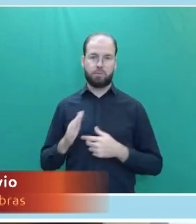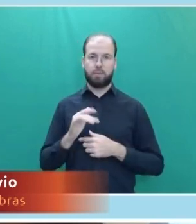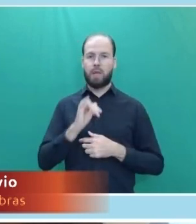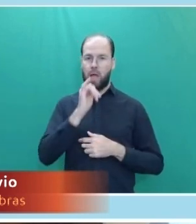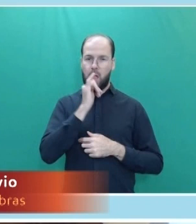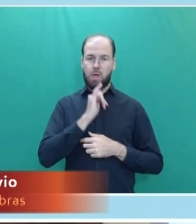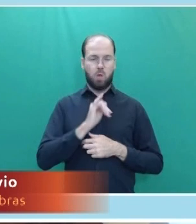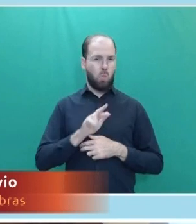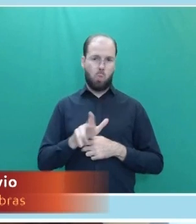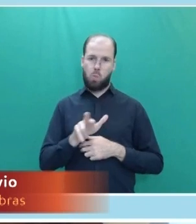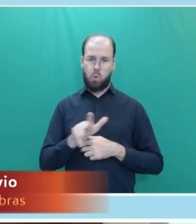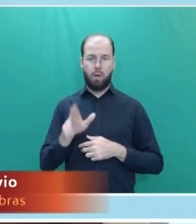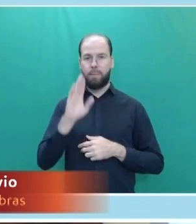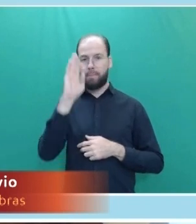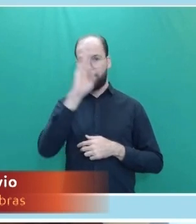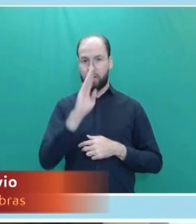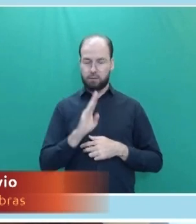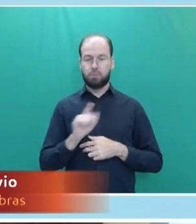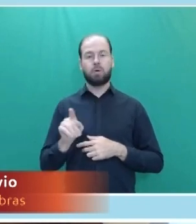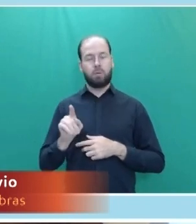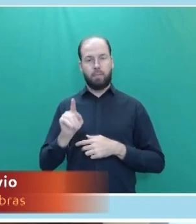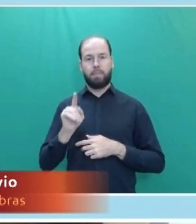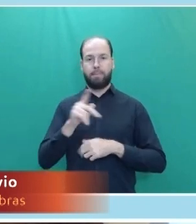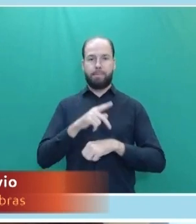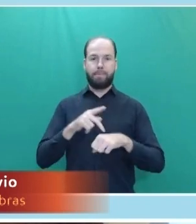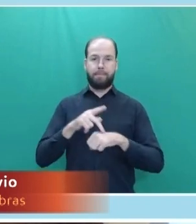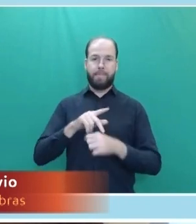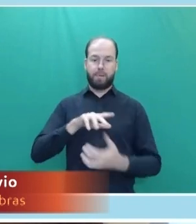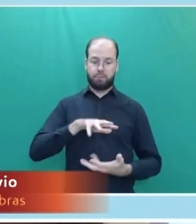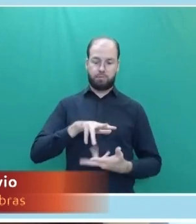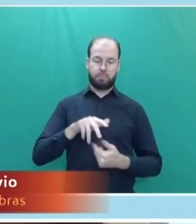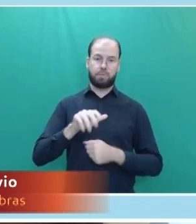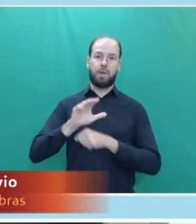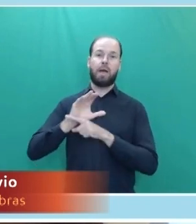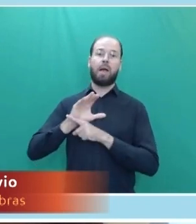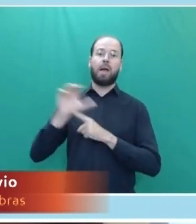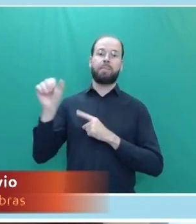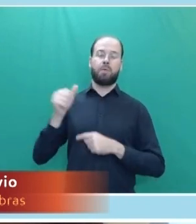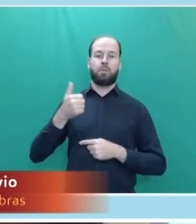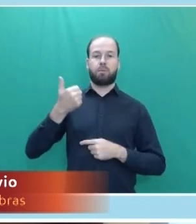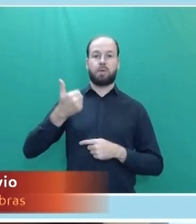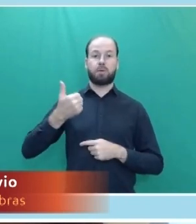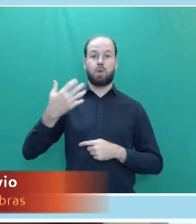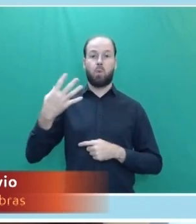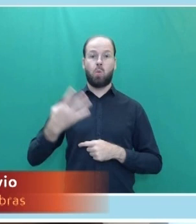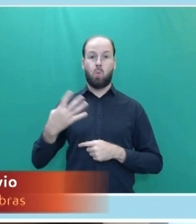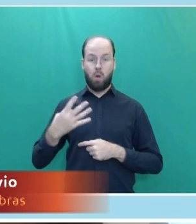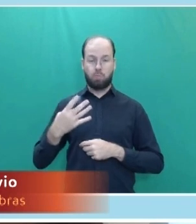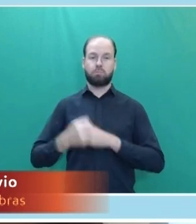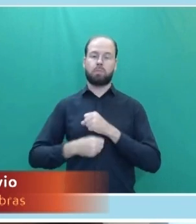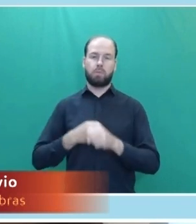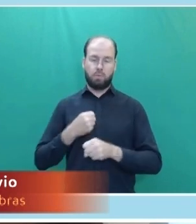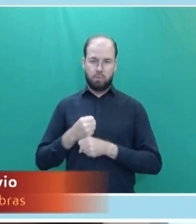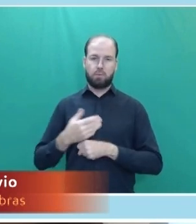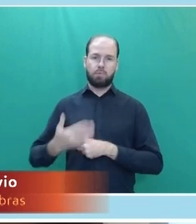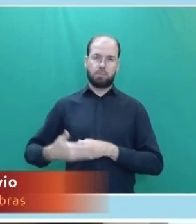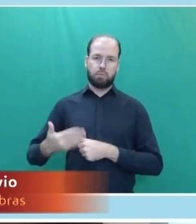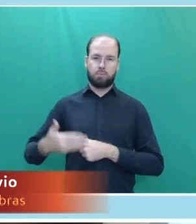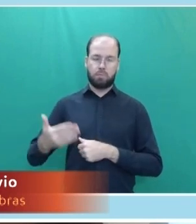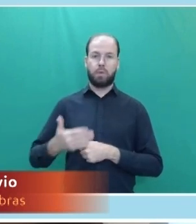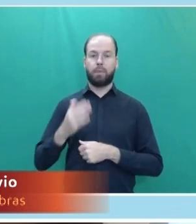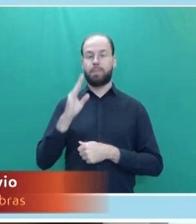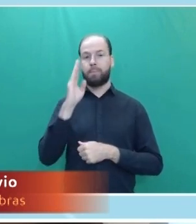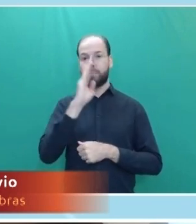você mencionou, o Brasil é o país campeão, né, pelo 14º ano da lista, ele está no topo dos países que